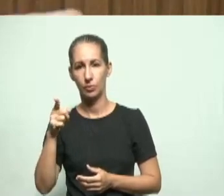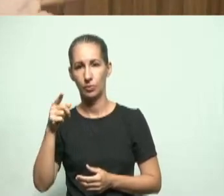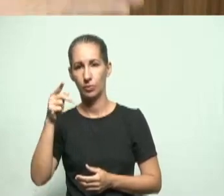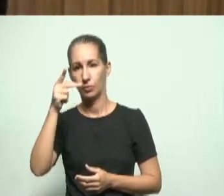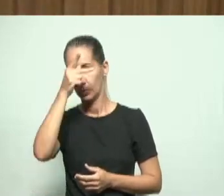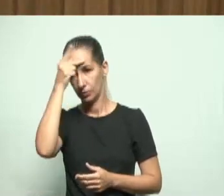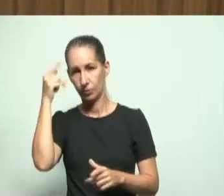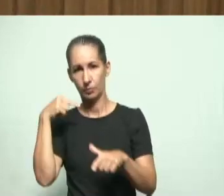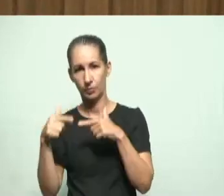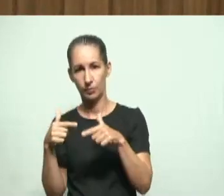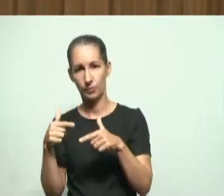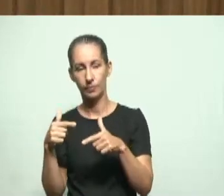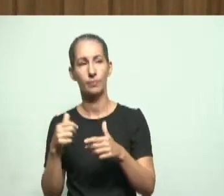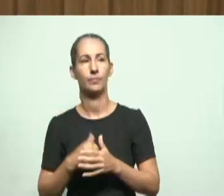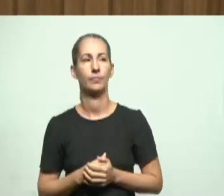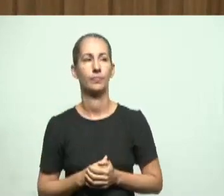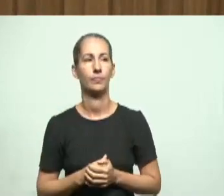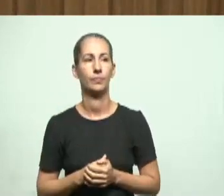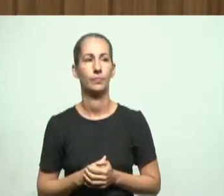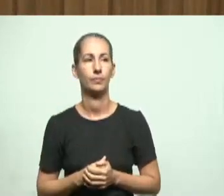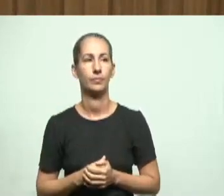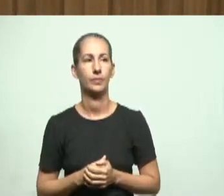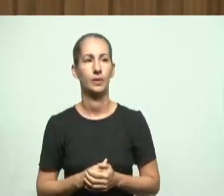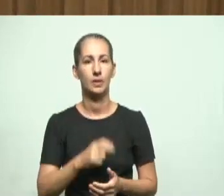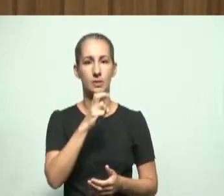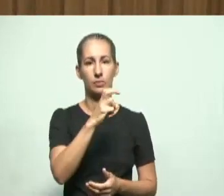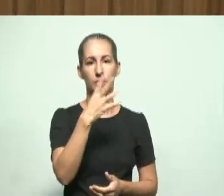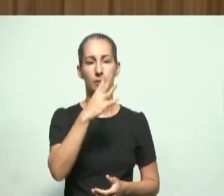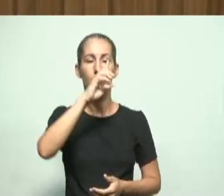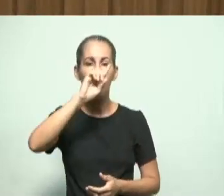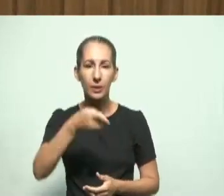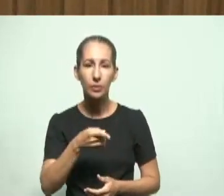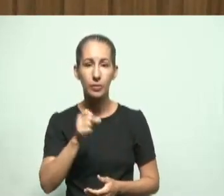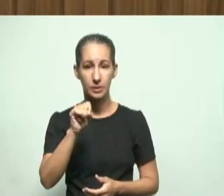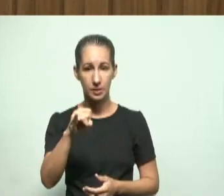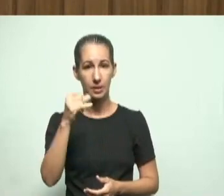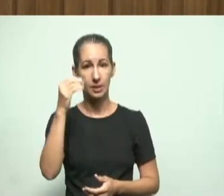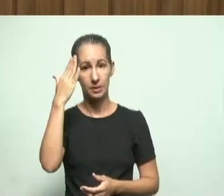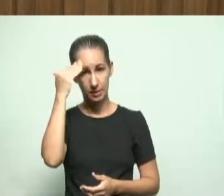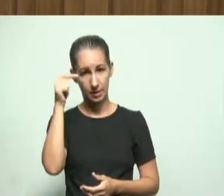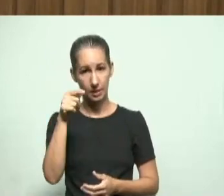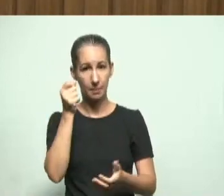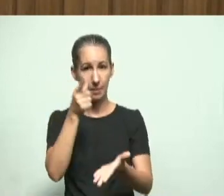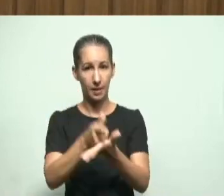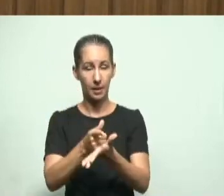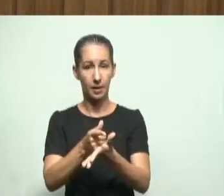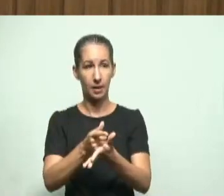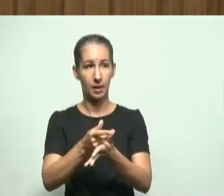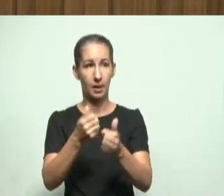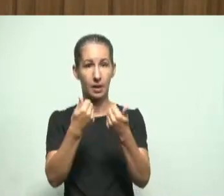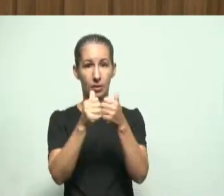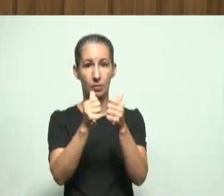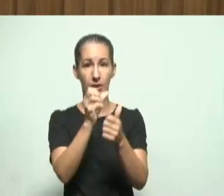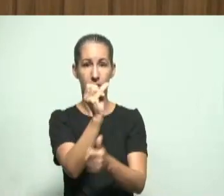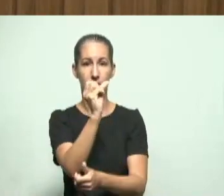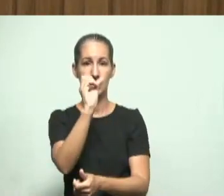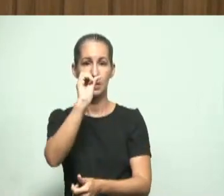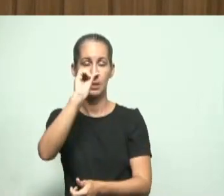andar de graça. Dá 54 milhões. Se eu sei que para pagar o transporte gratuito é 16